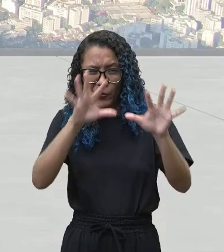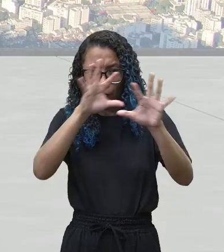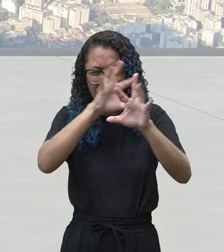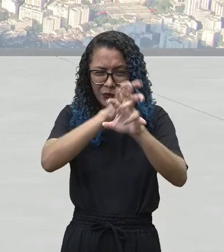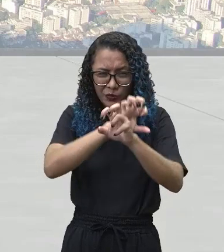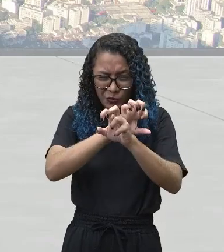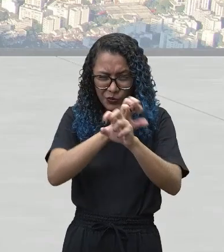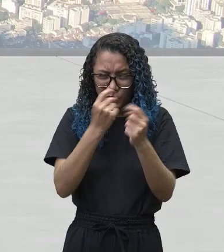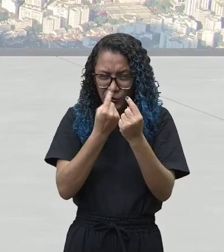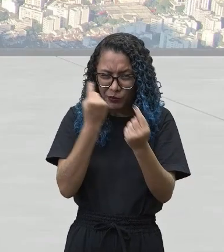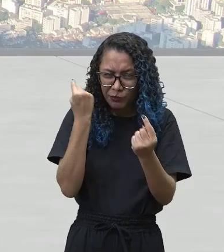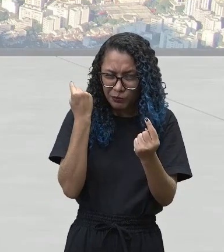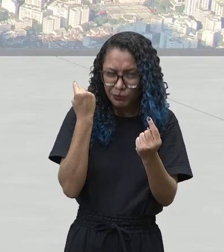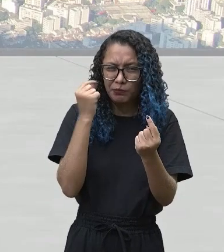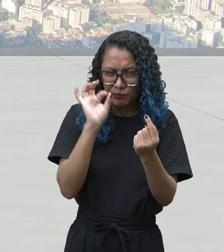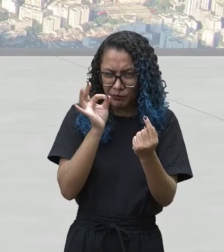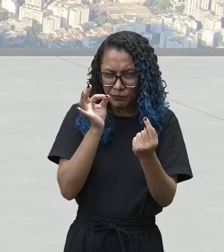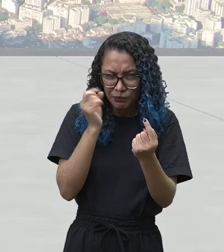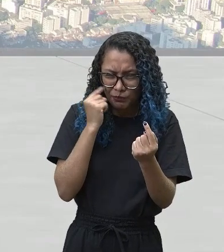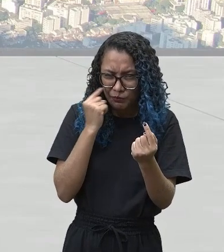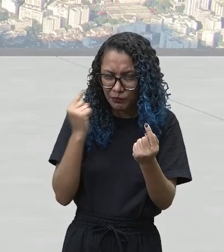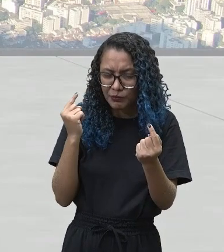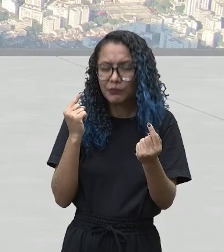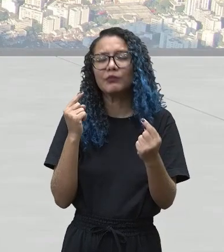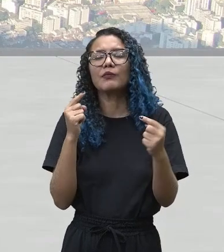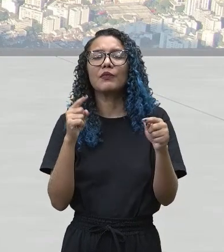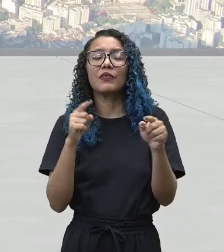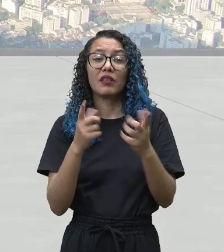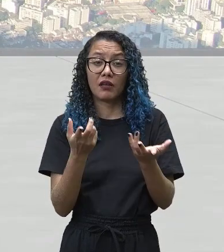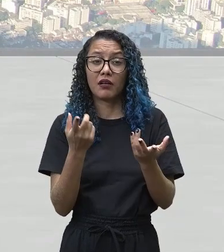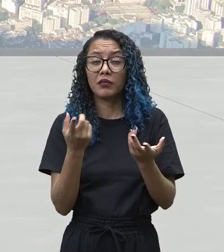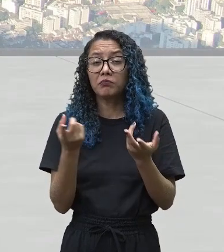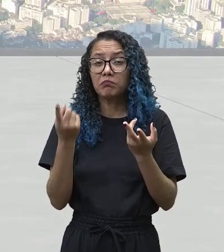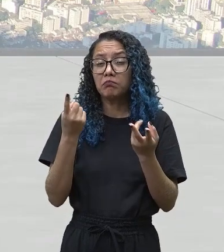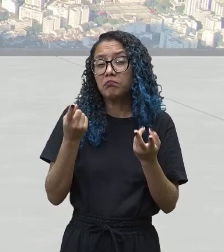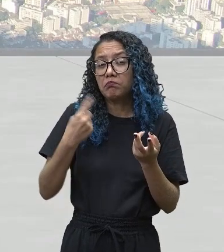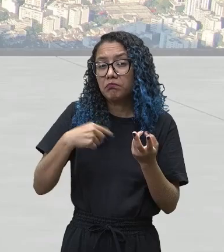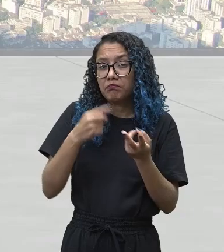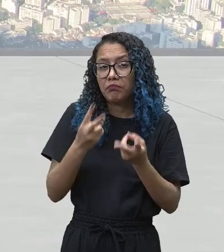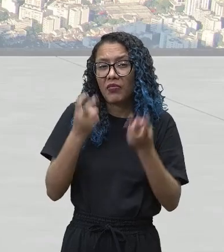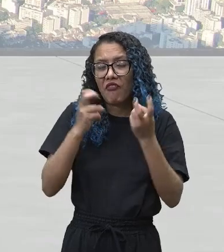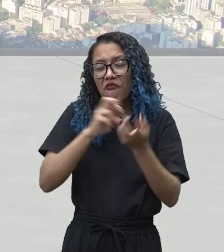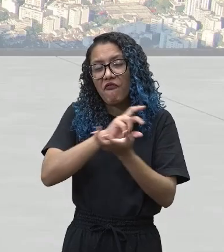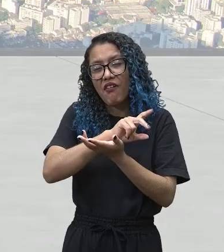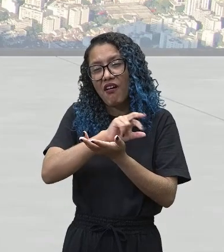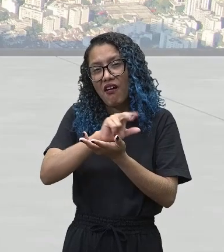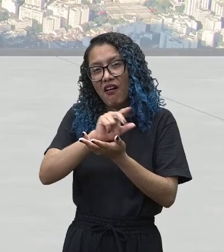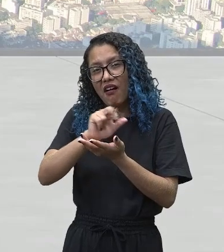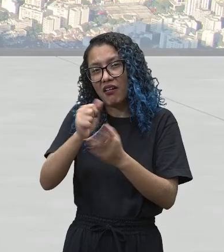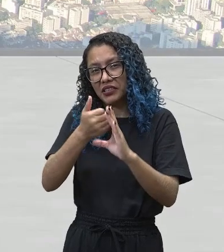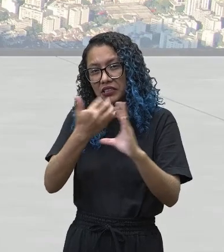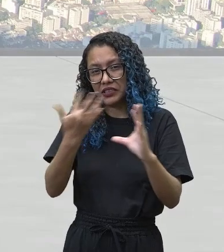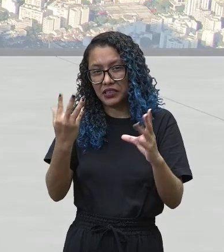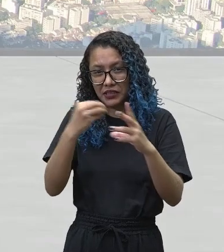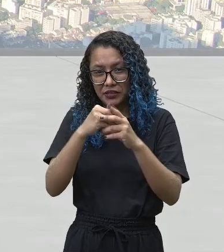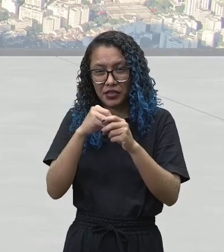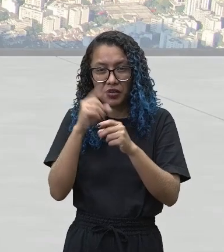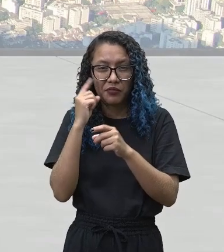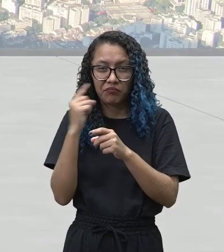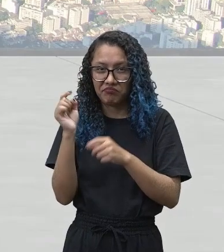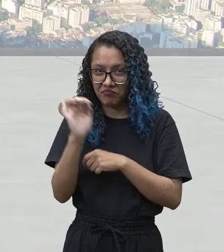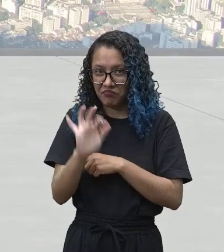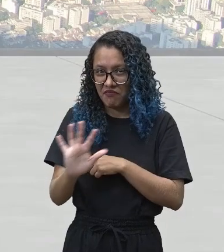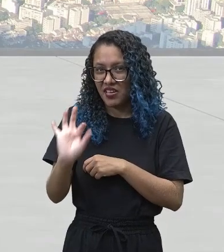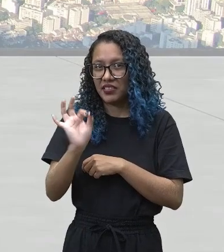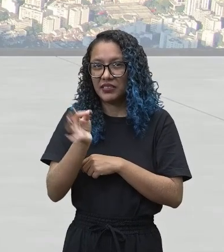no cantinho da nossa paisagem. A gente pode observar muitas coisas dentro dessa nossa imagem.